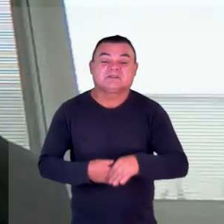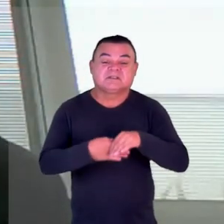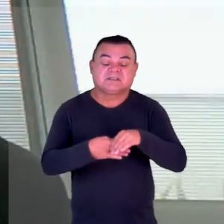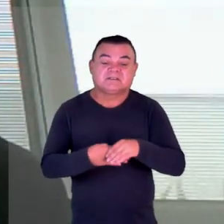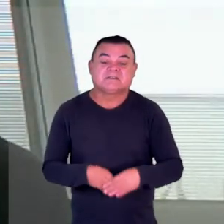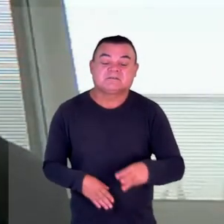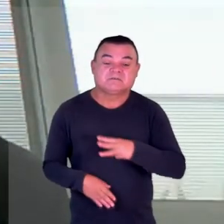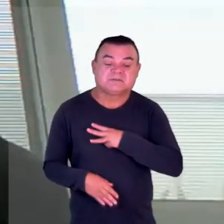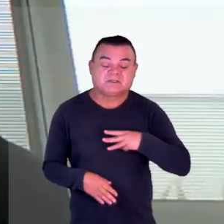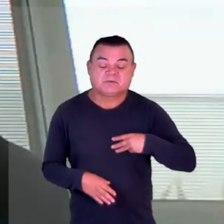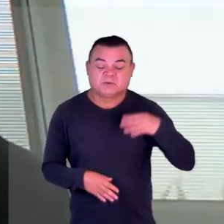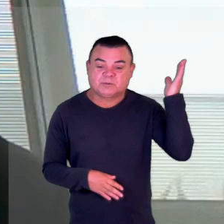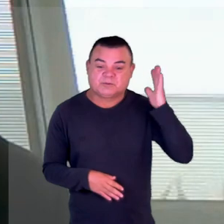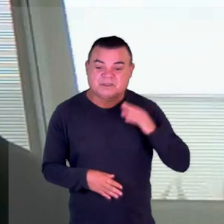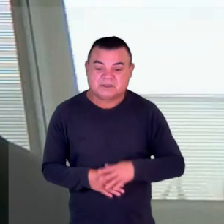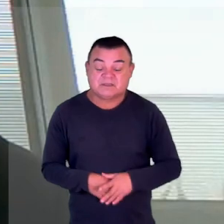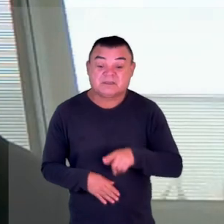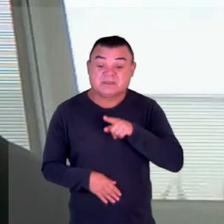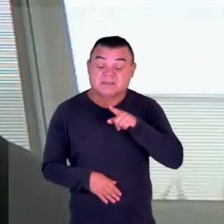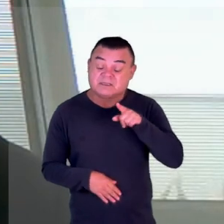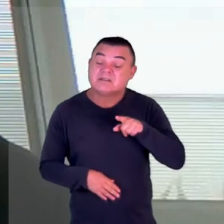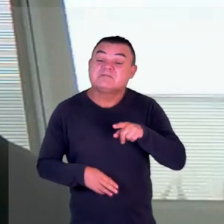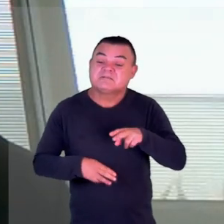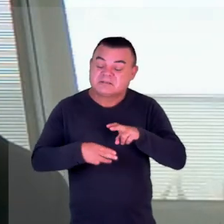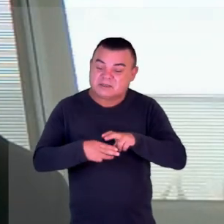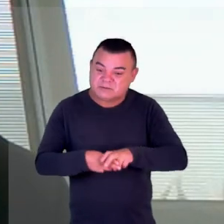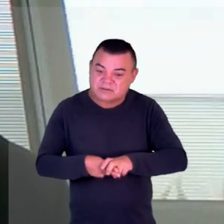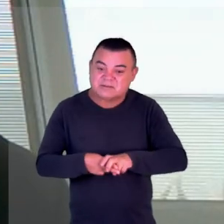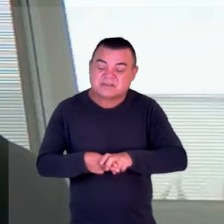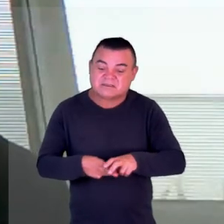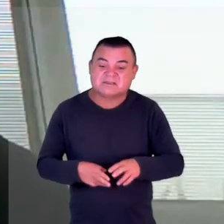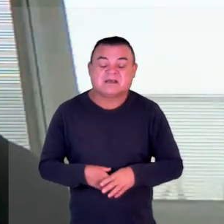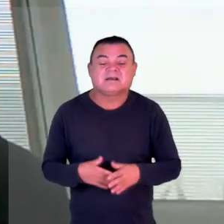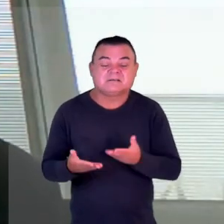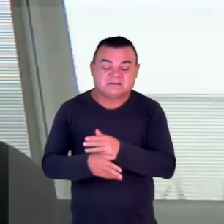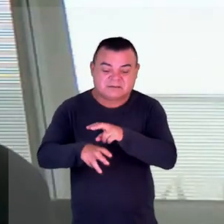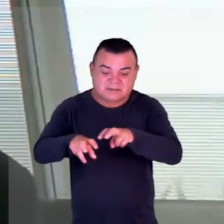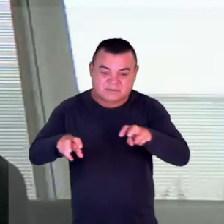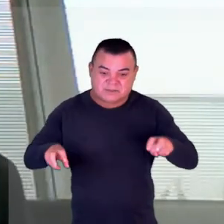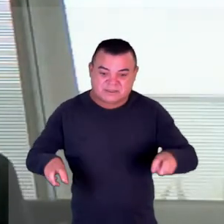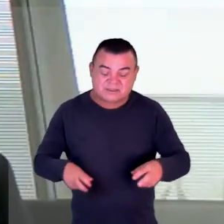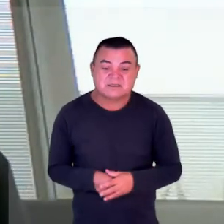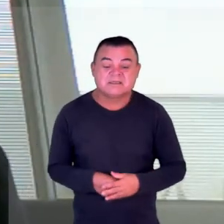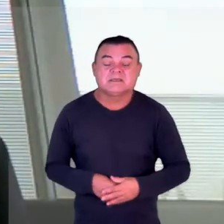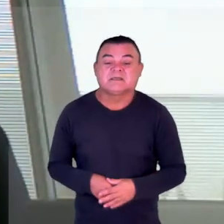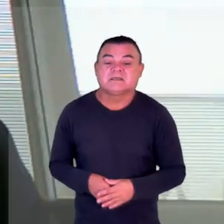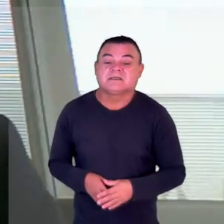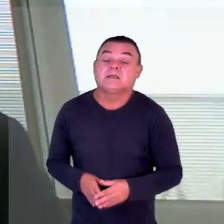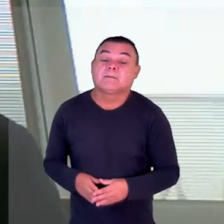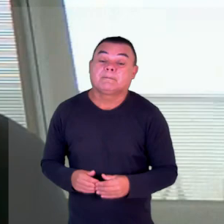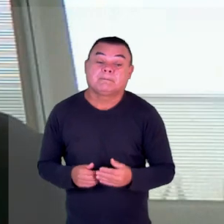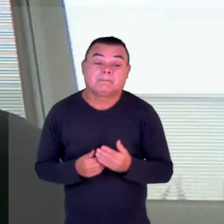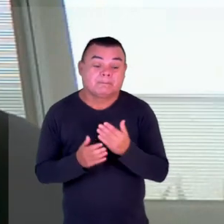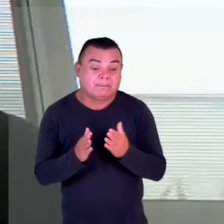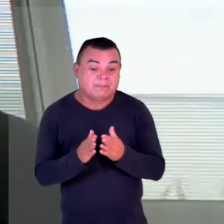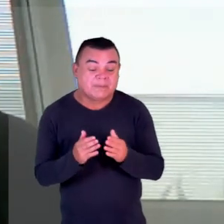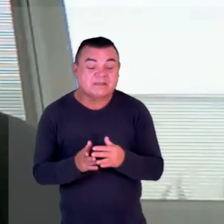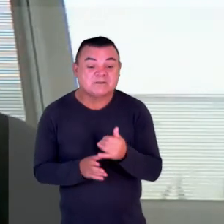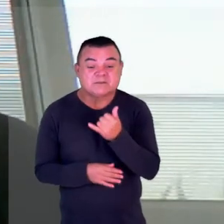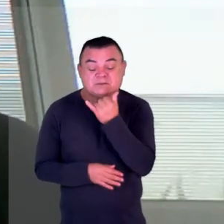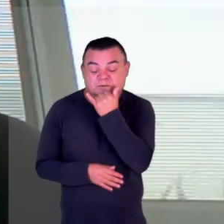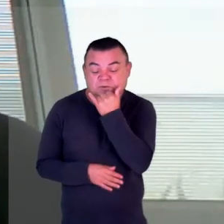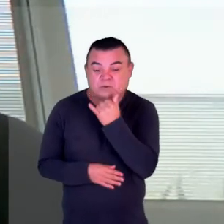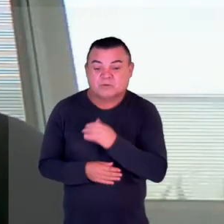né Eh eh e e peço vênia para por intermédio deles estender a